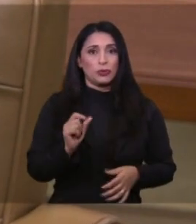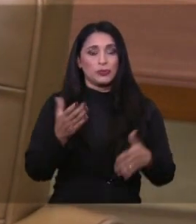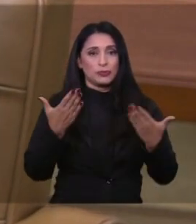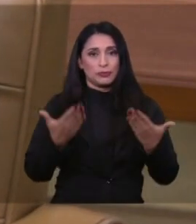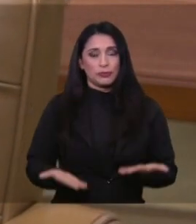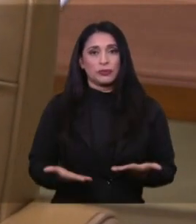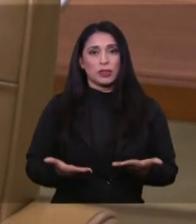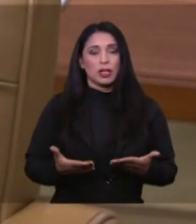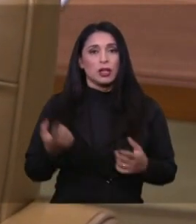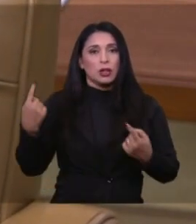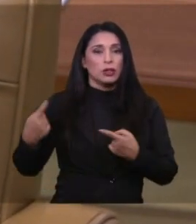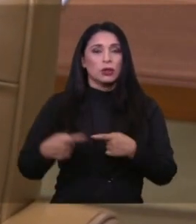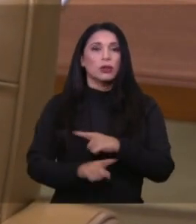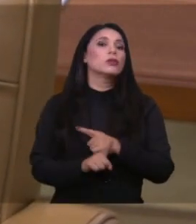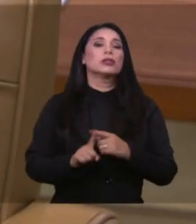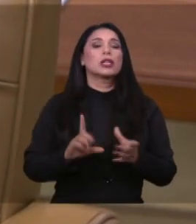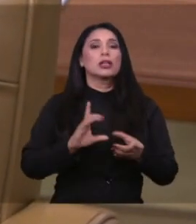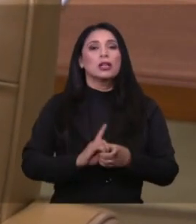a democracia